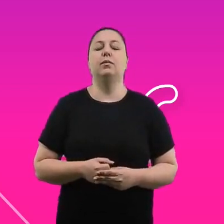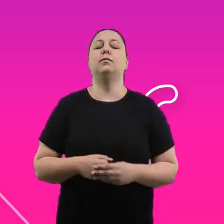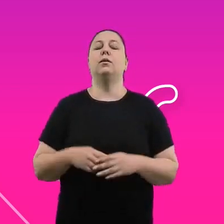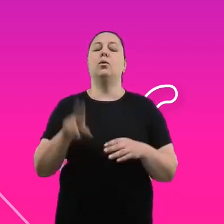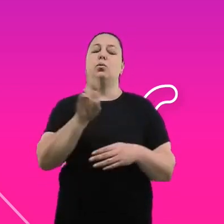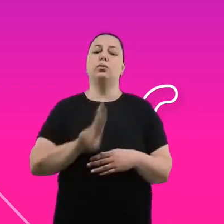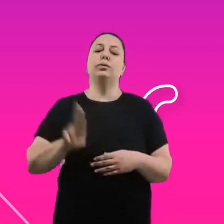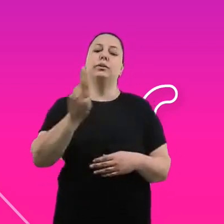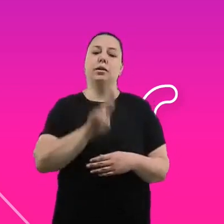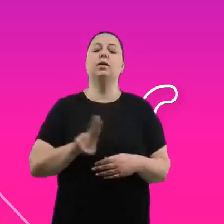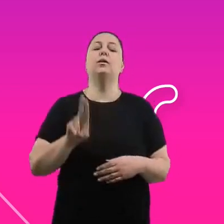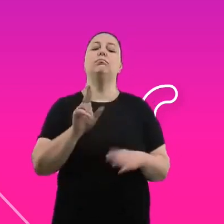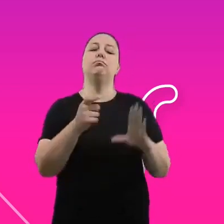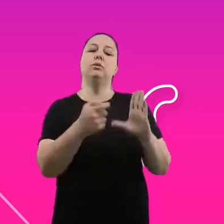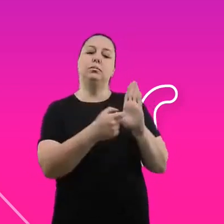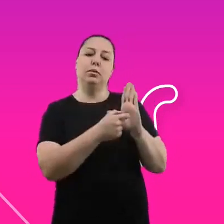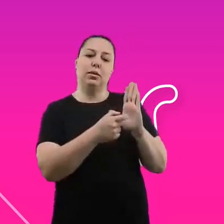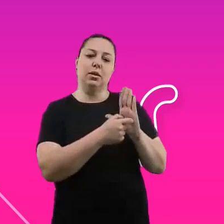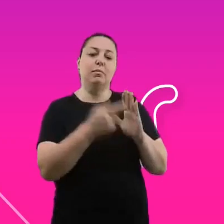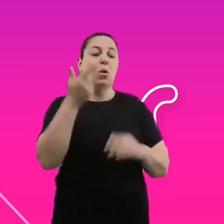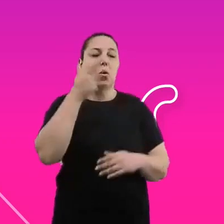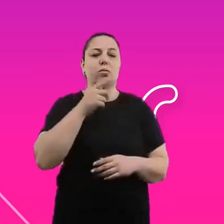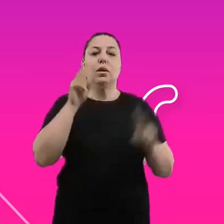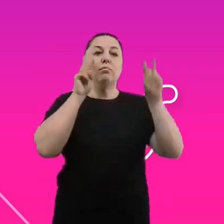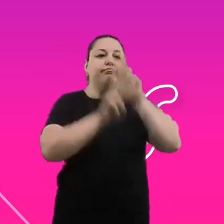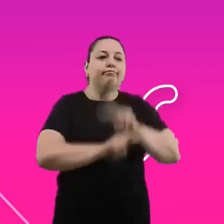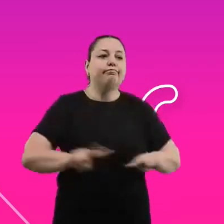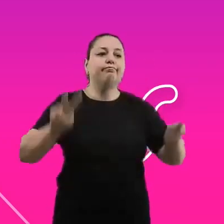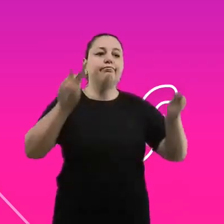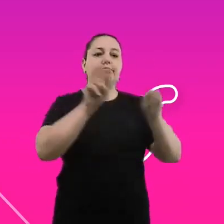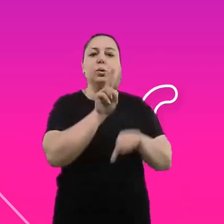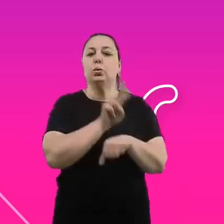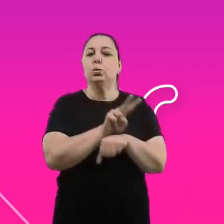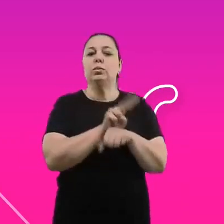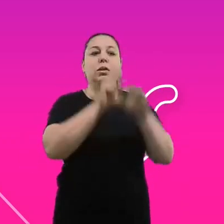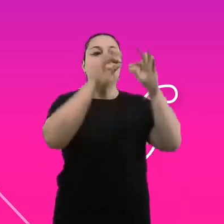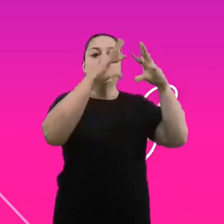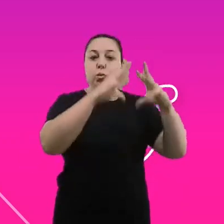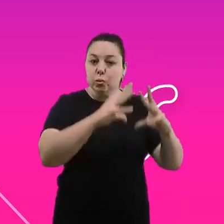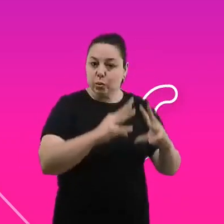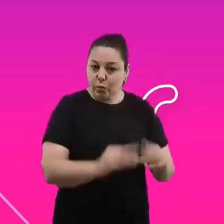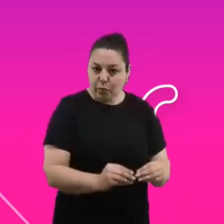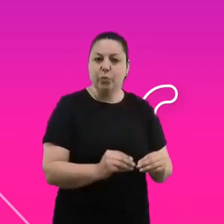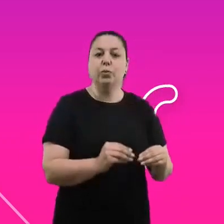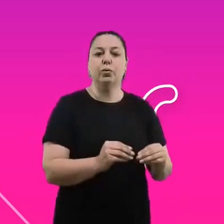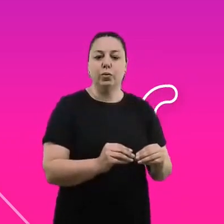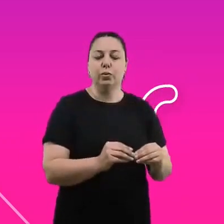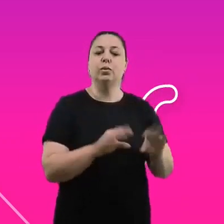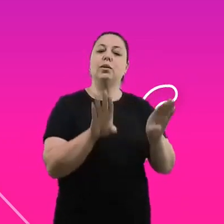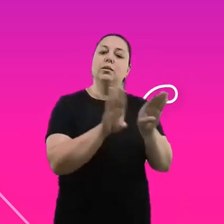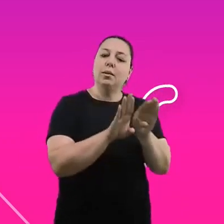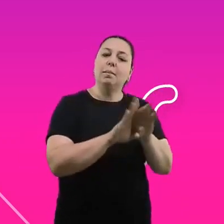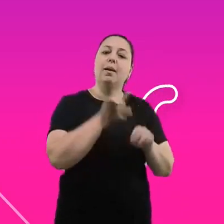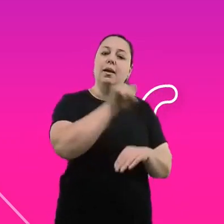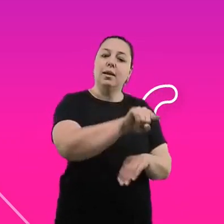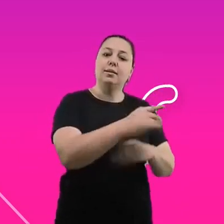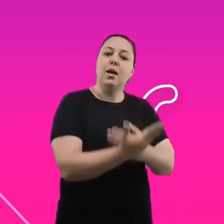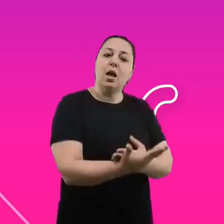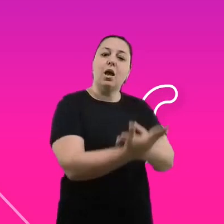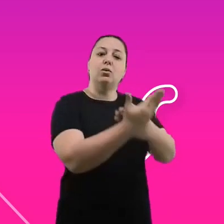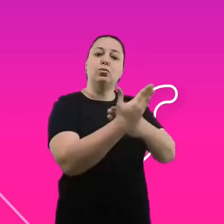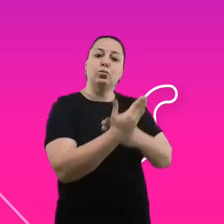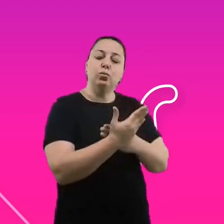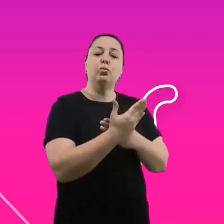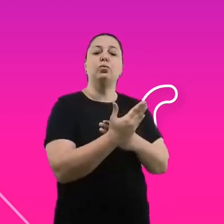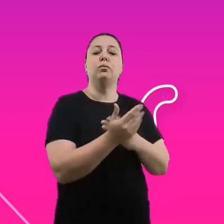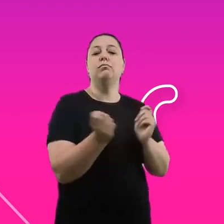a gente consegue, então, ter todo esse monitoramento e, a partir disso, servir de instrumento, de auxílio, permitindo que a